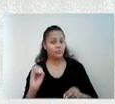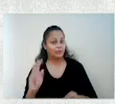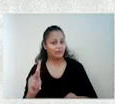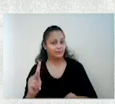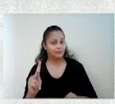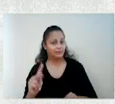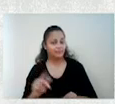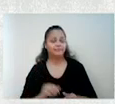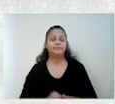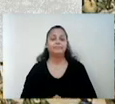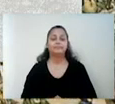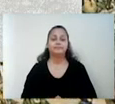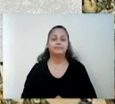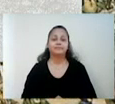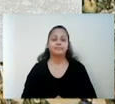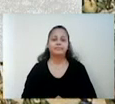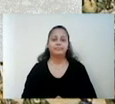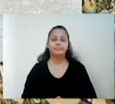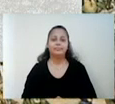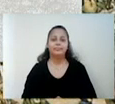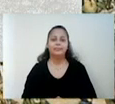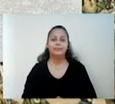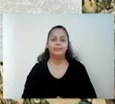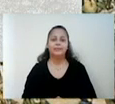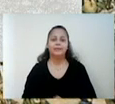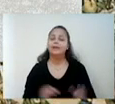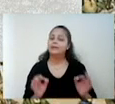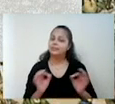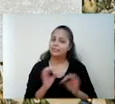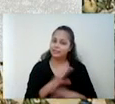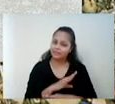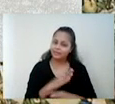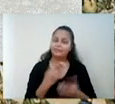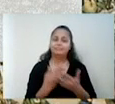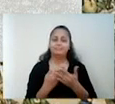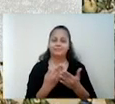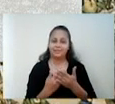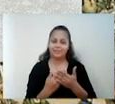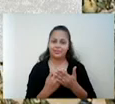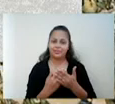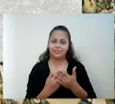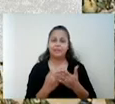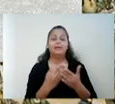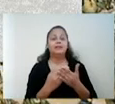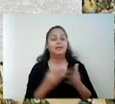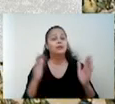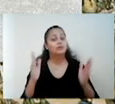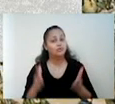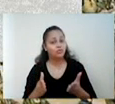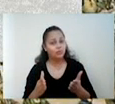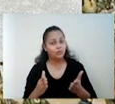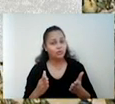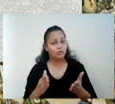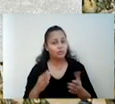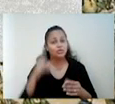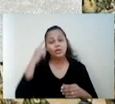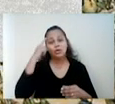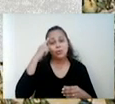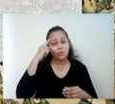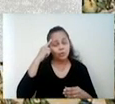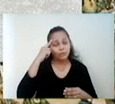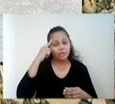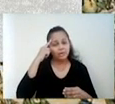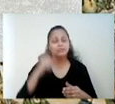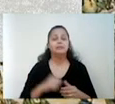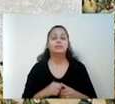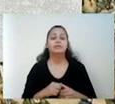ok? Bom, pessoal, chegamos ao fim de mais uma aula. Na aula de hoje, nós compreendemos,